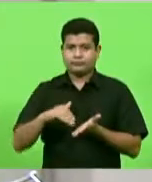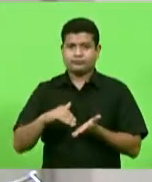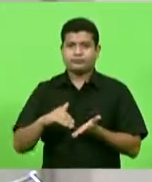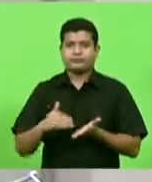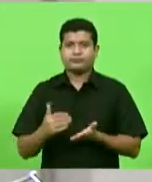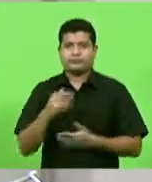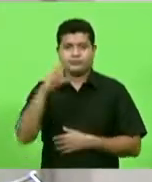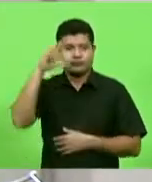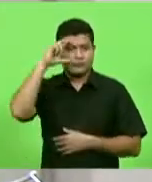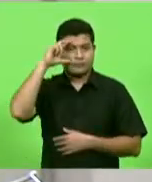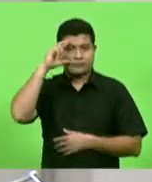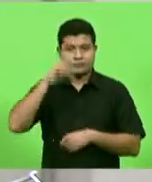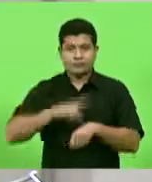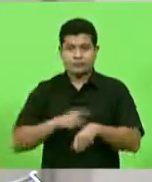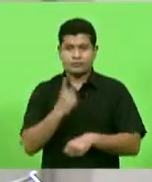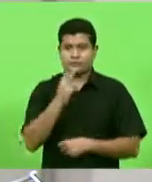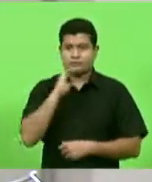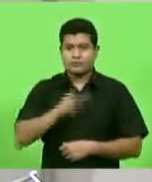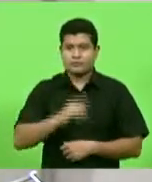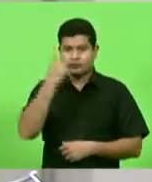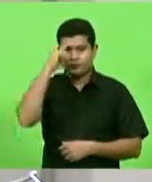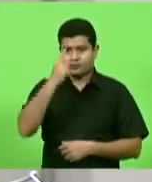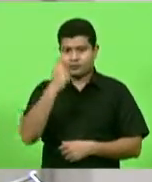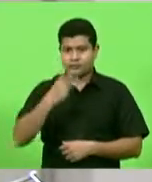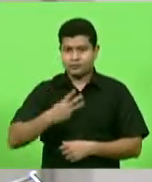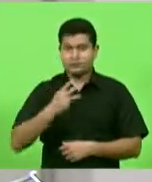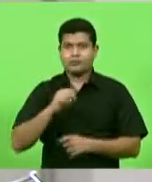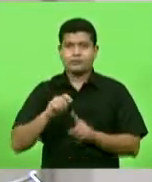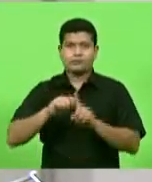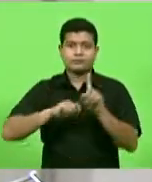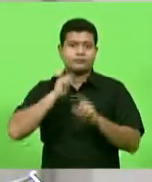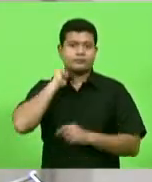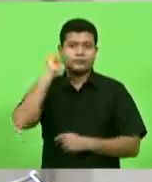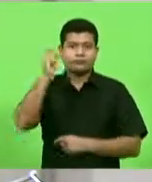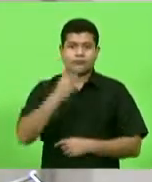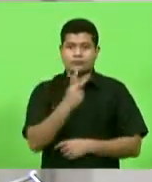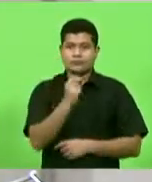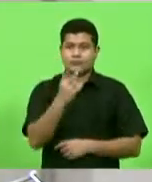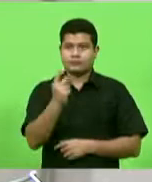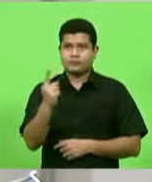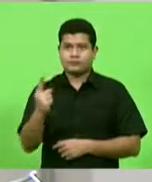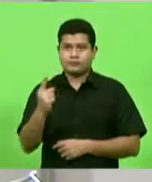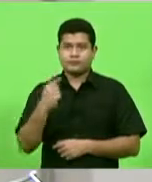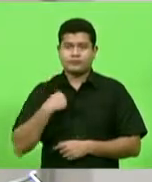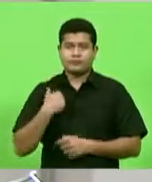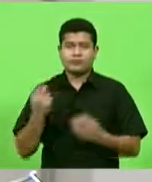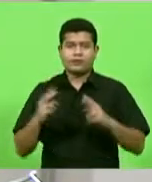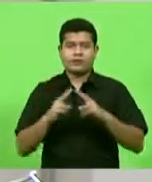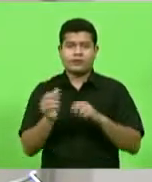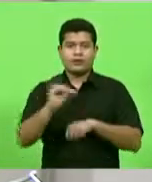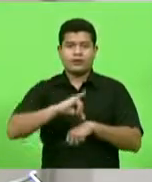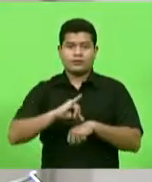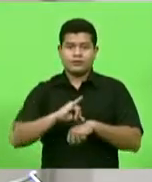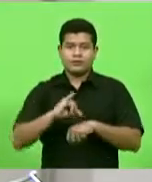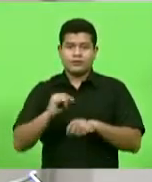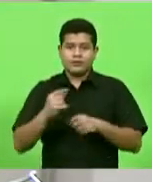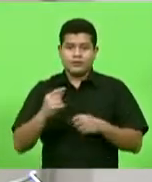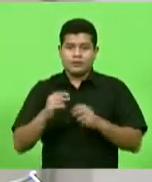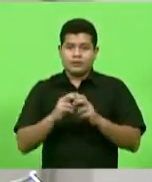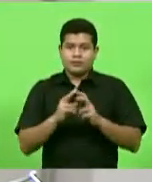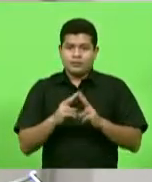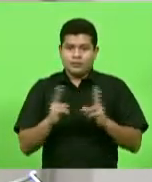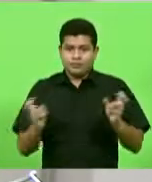Ricardo Alba. Às 14 horas do dia 13 do mês de abril de 2021, nesta cidade de Florianópolis, capital do Estado,